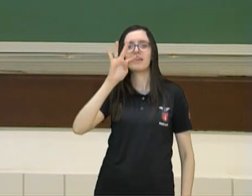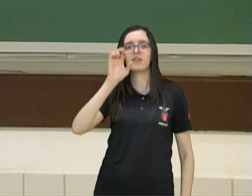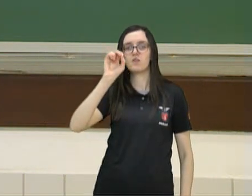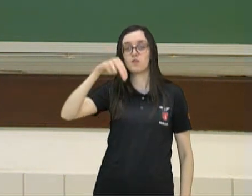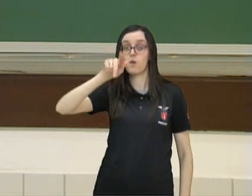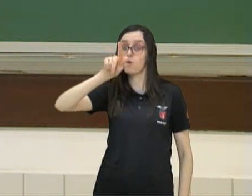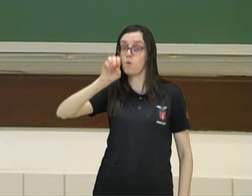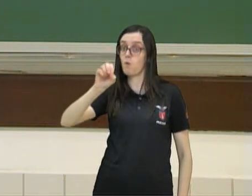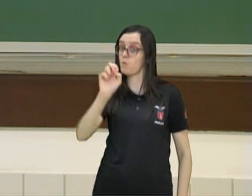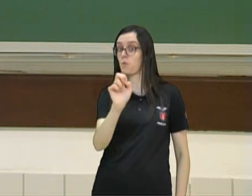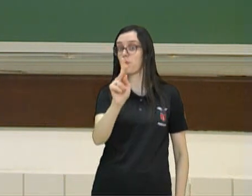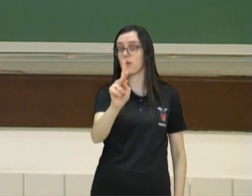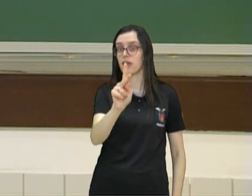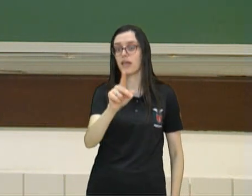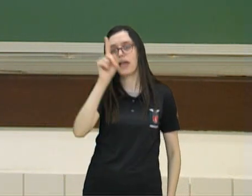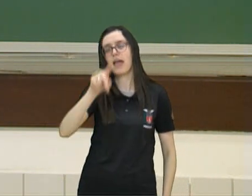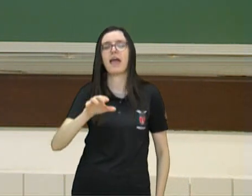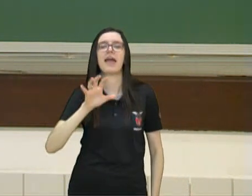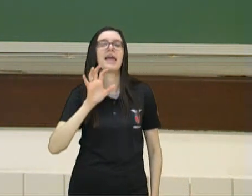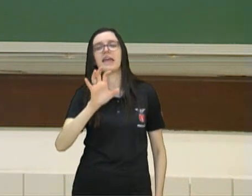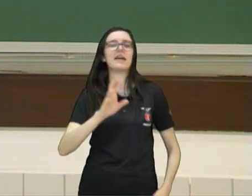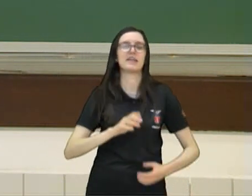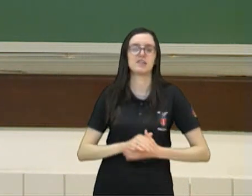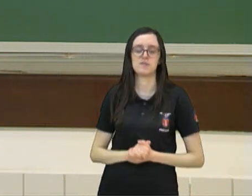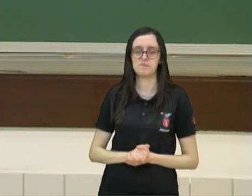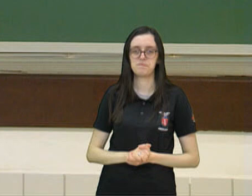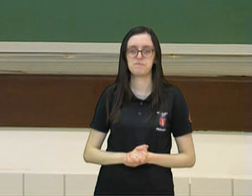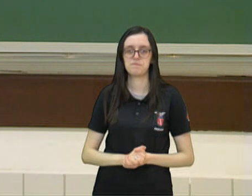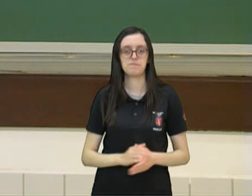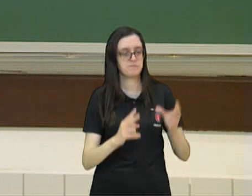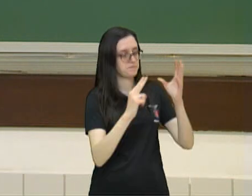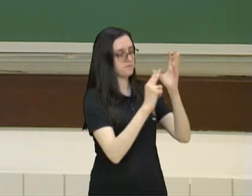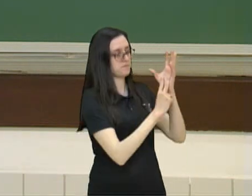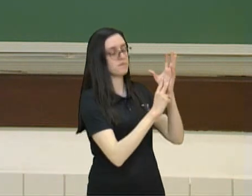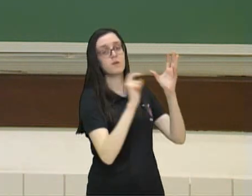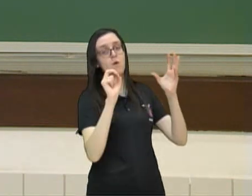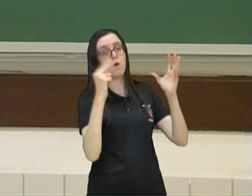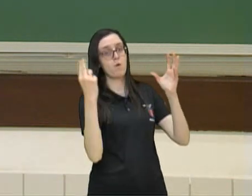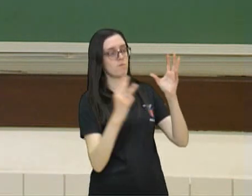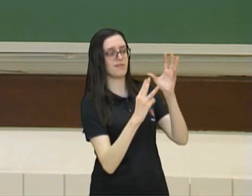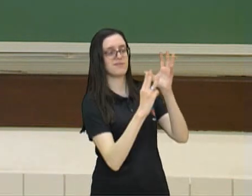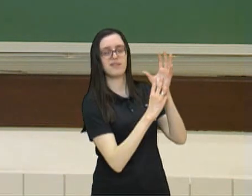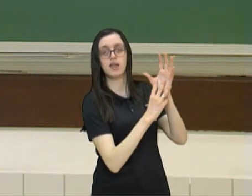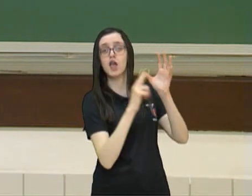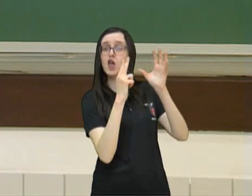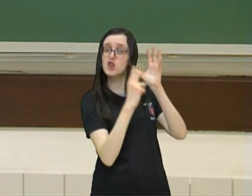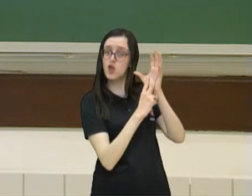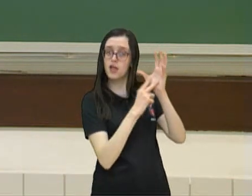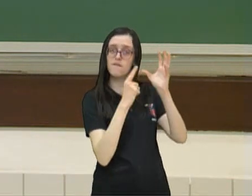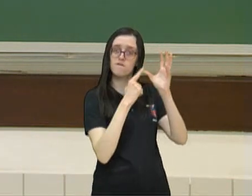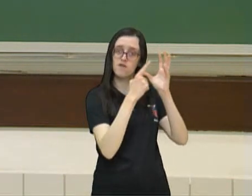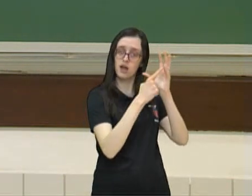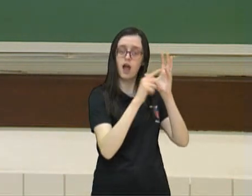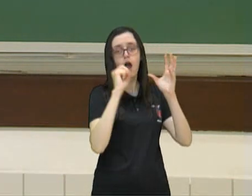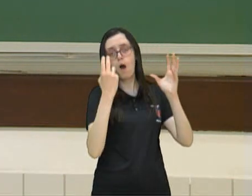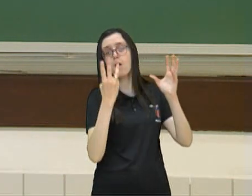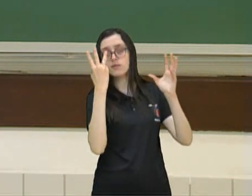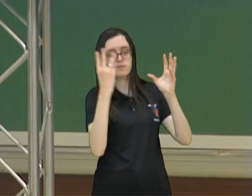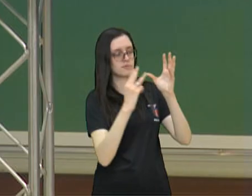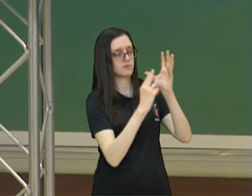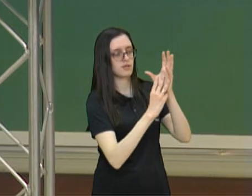mesma sílaba. Então, ditongo ou tritongo, até três vogais na mesma sílaba. Quando isso